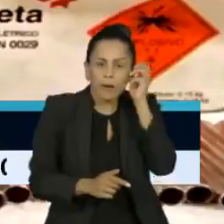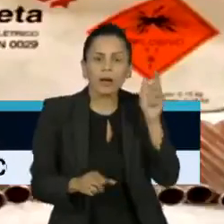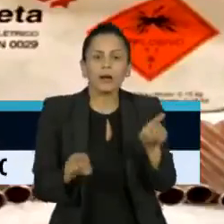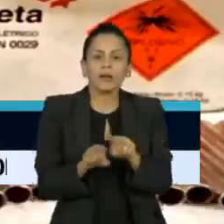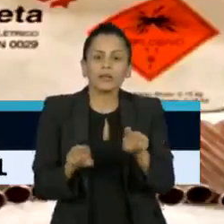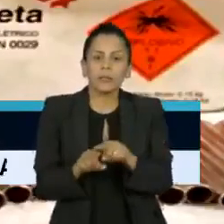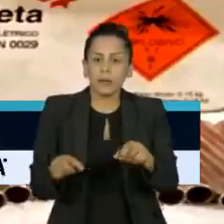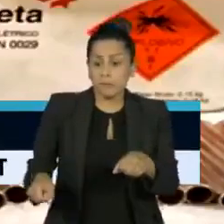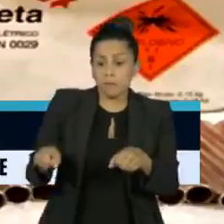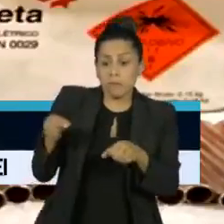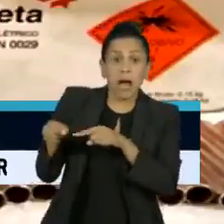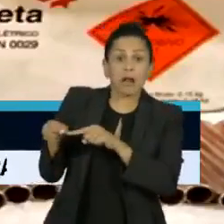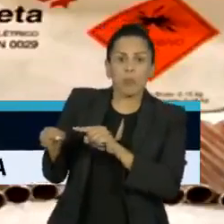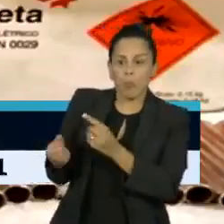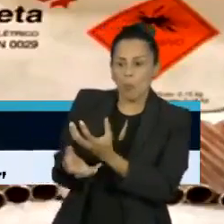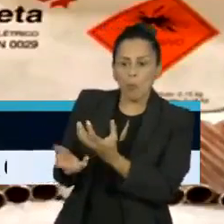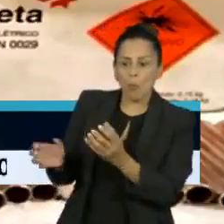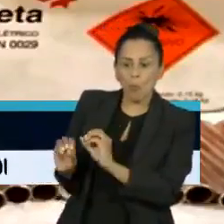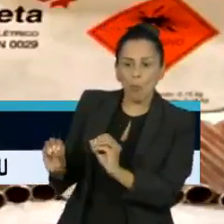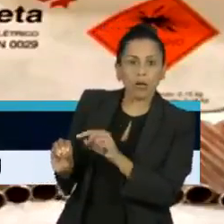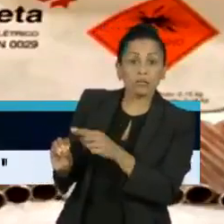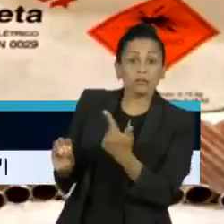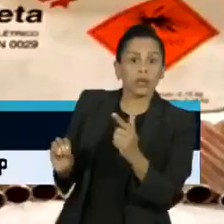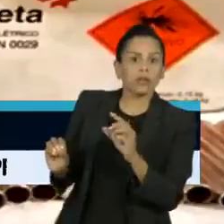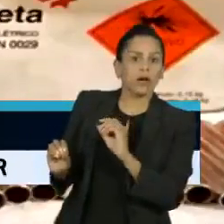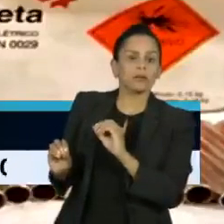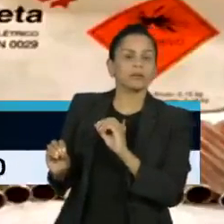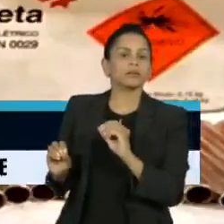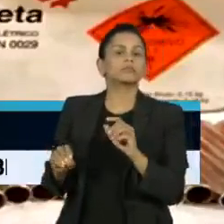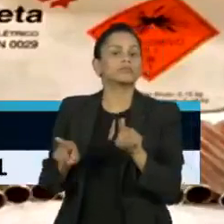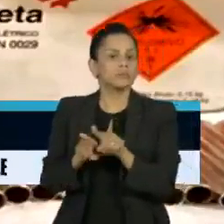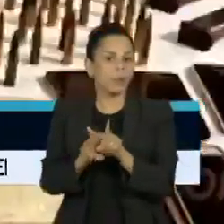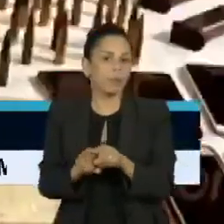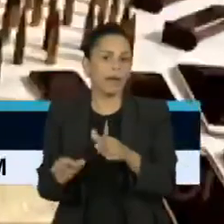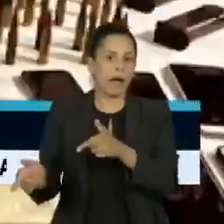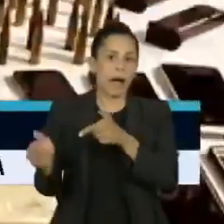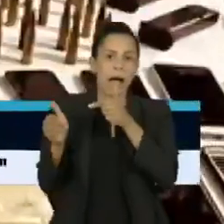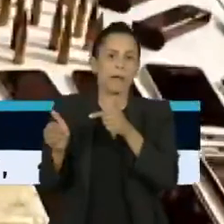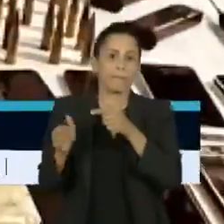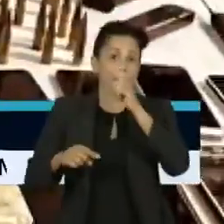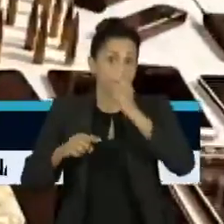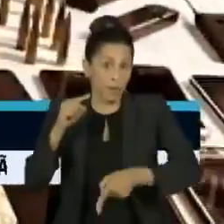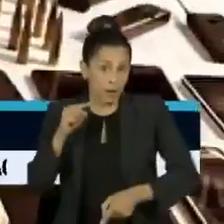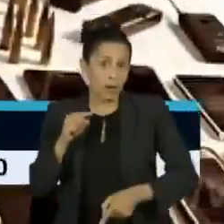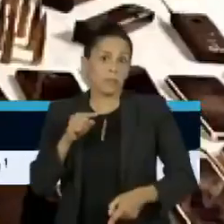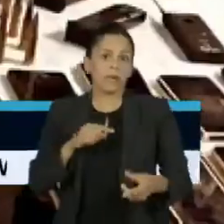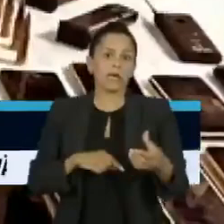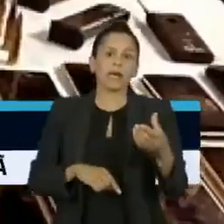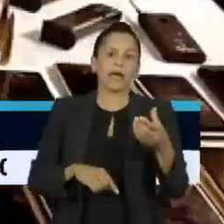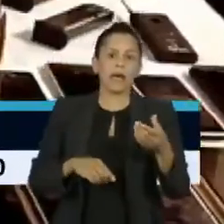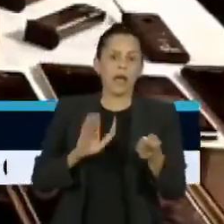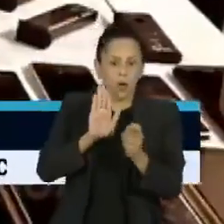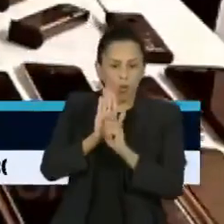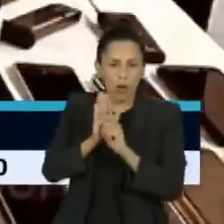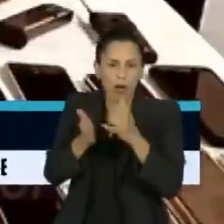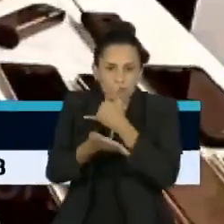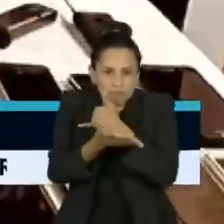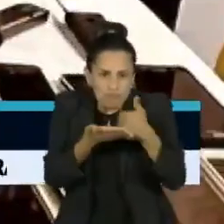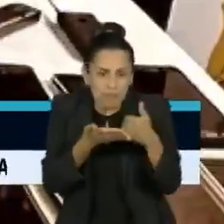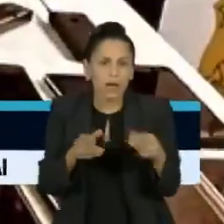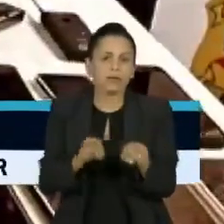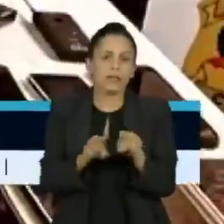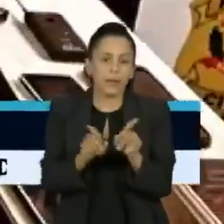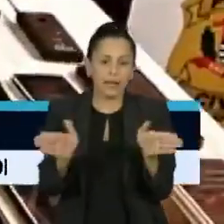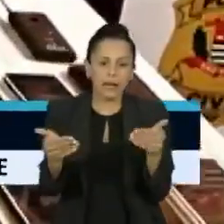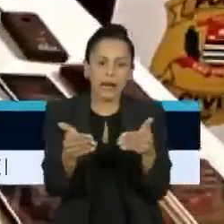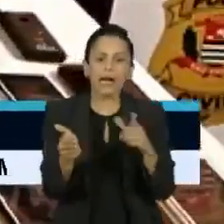bancários vazios, que ainda serão periciados, armas de fogo de uso proibido, 6 tijolos de cocaína e uma caixa